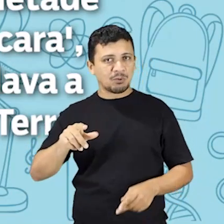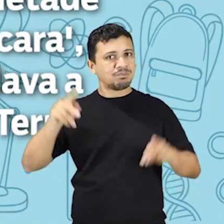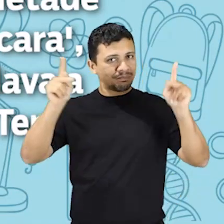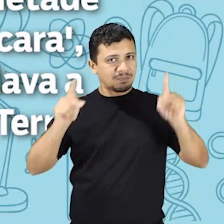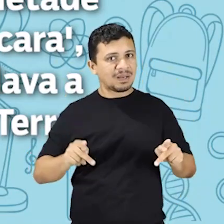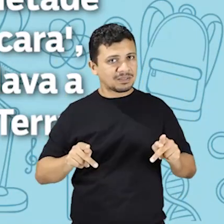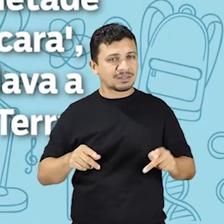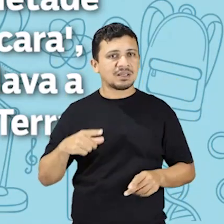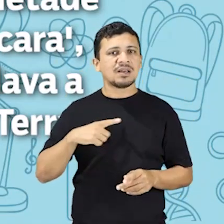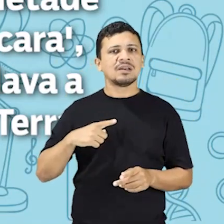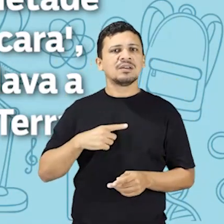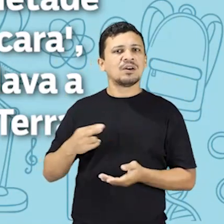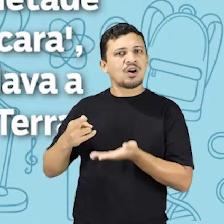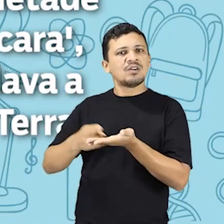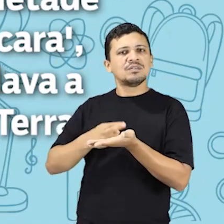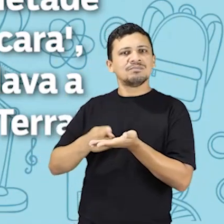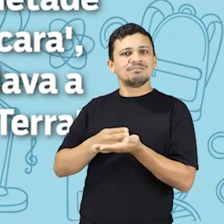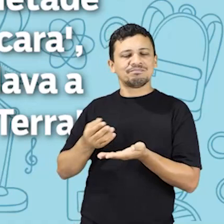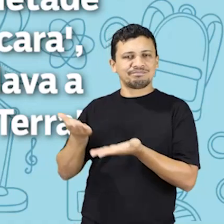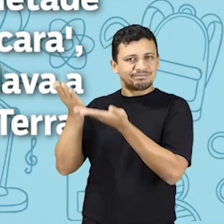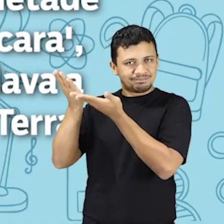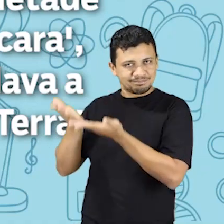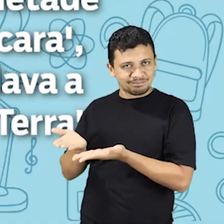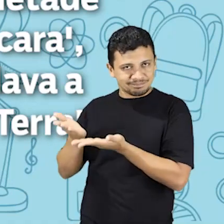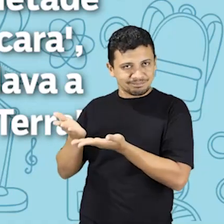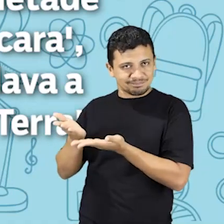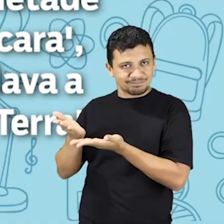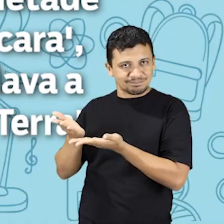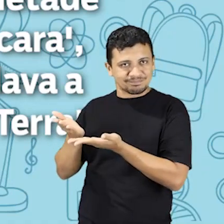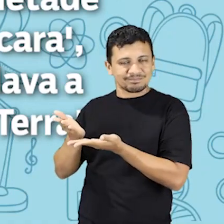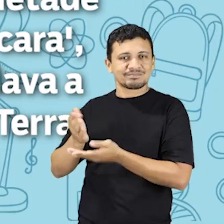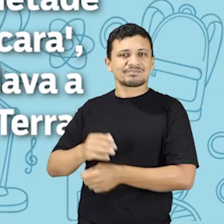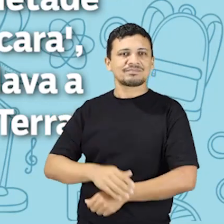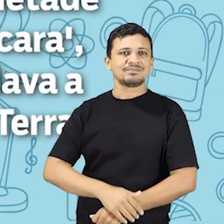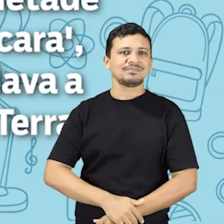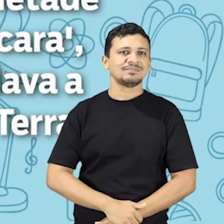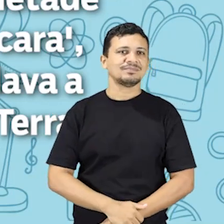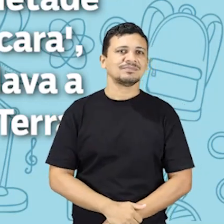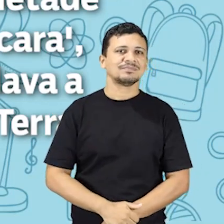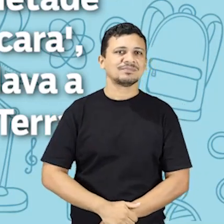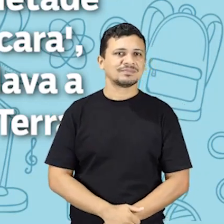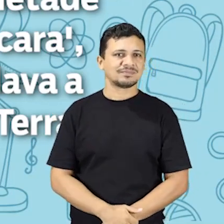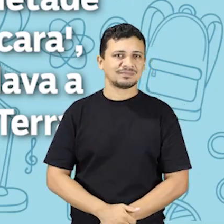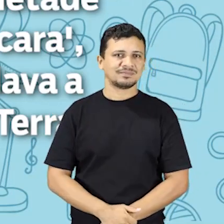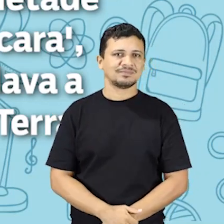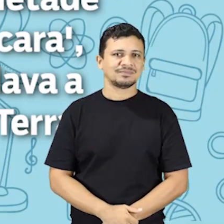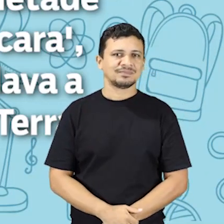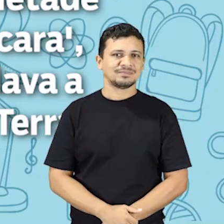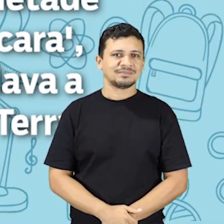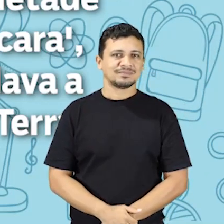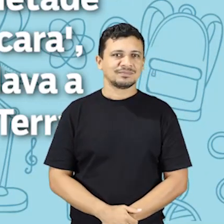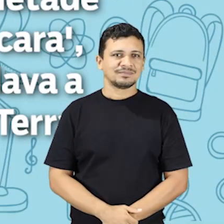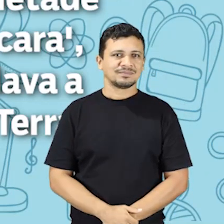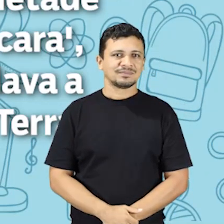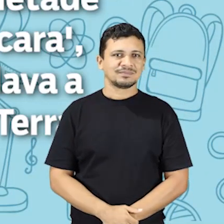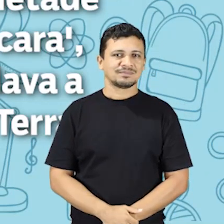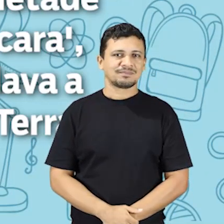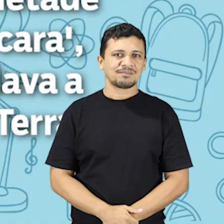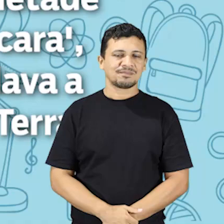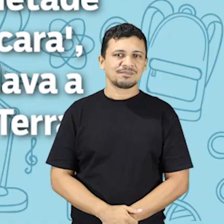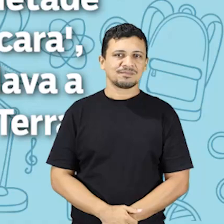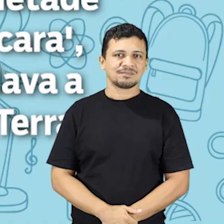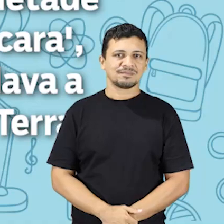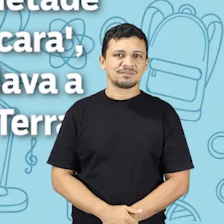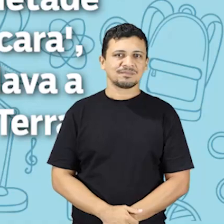famosas estão A Terra é Mãe do Índio, Acajutibiro, Terra do Índio Potiguara,